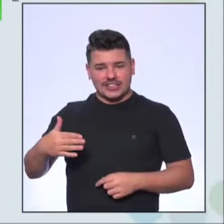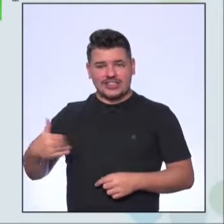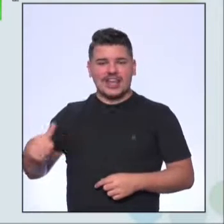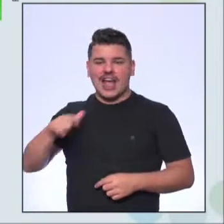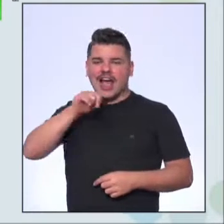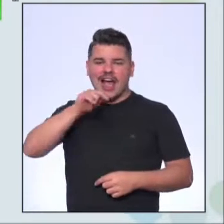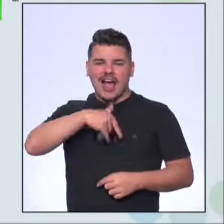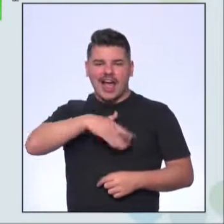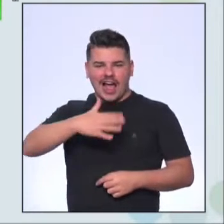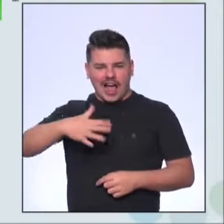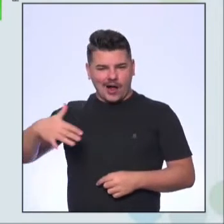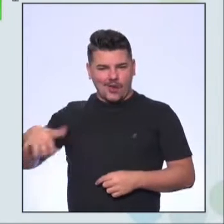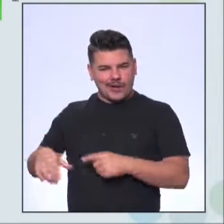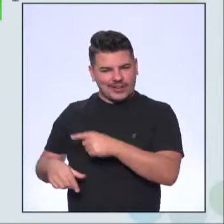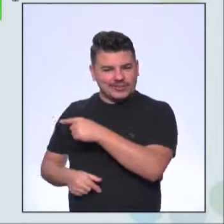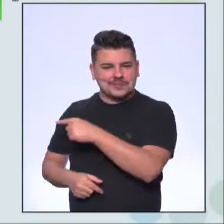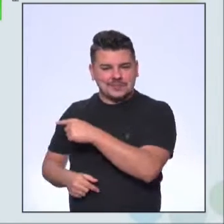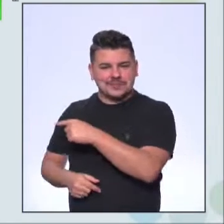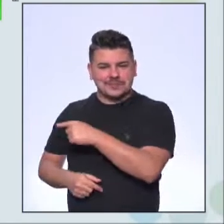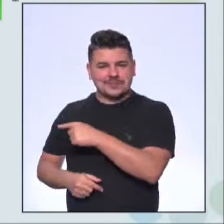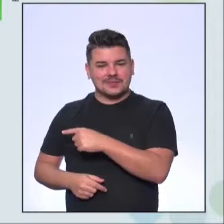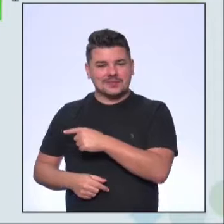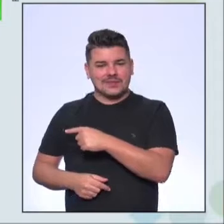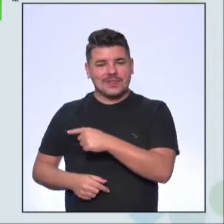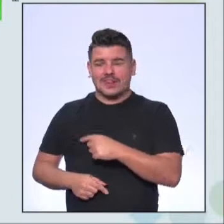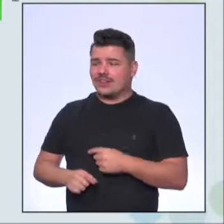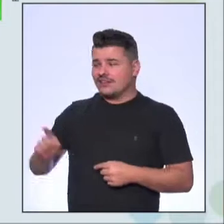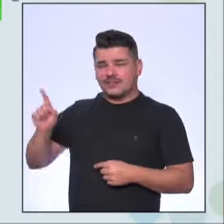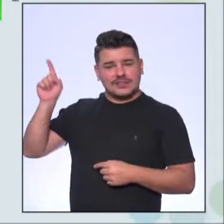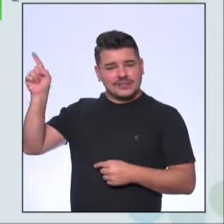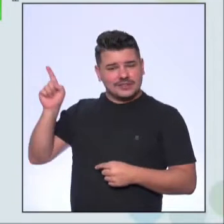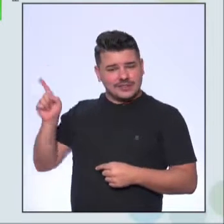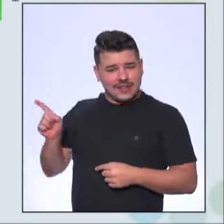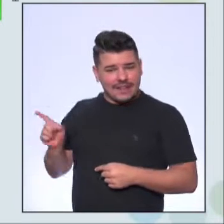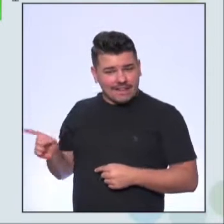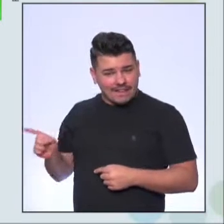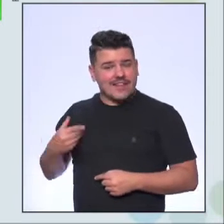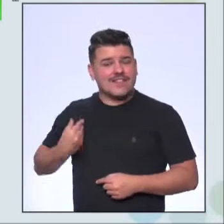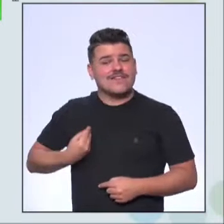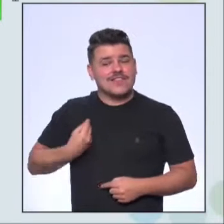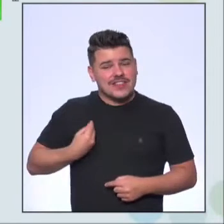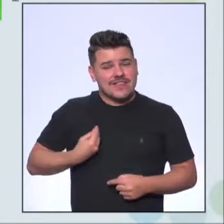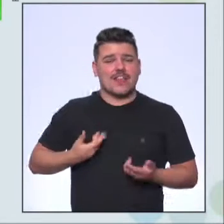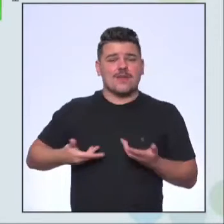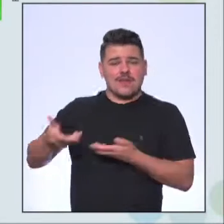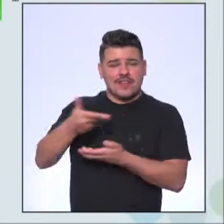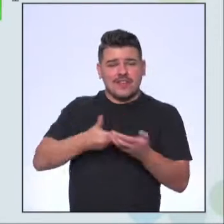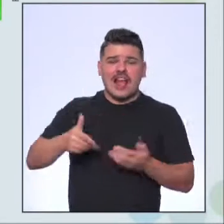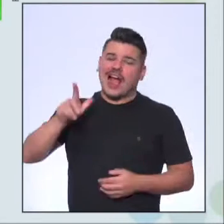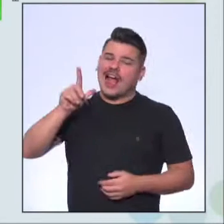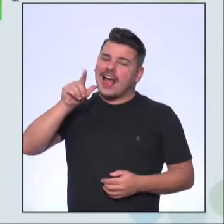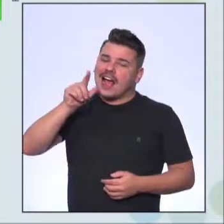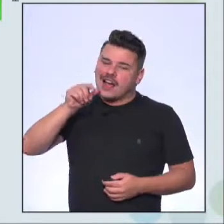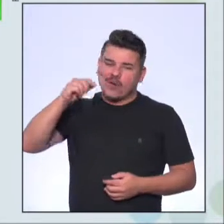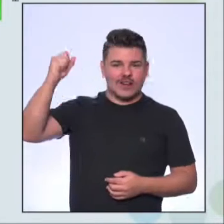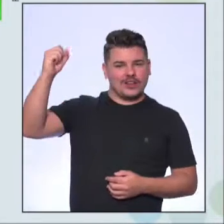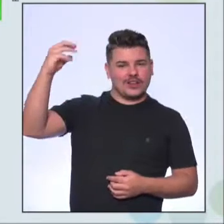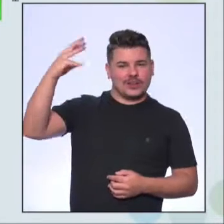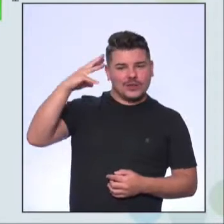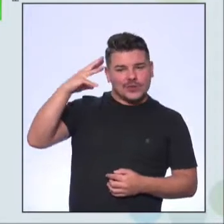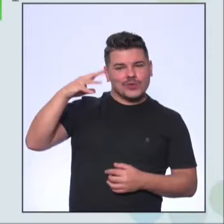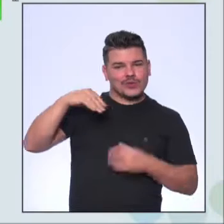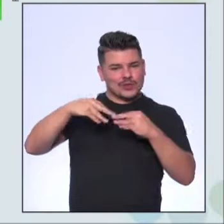não dá para a gente saber pela imagem, né? Mas nós temos ali seres vivos interagindo com água, solo, luz em um